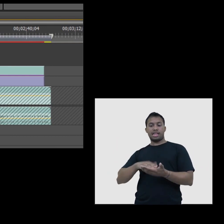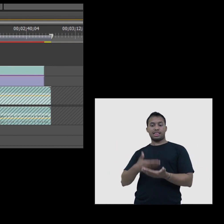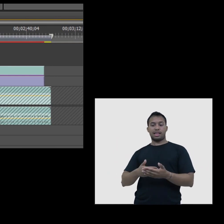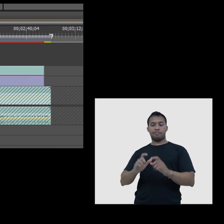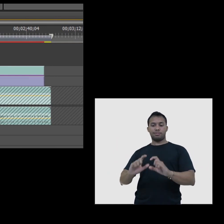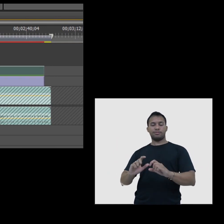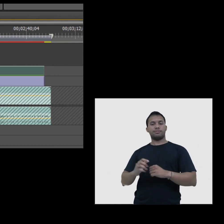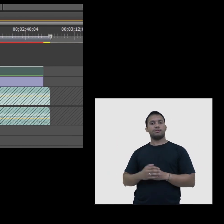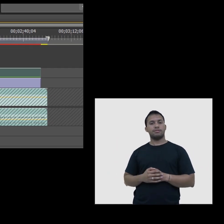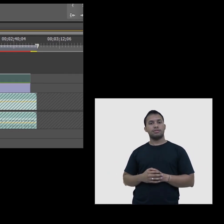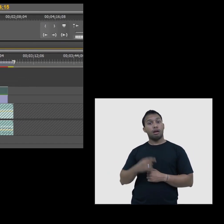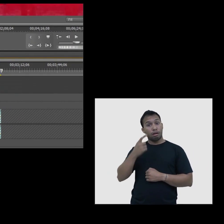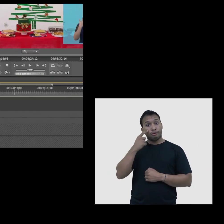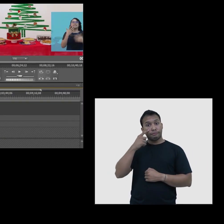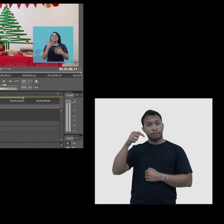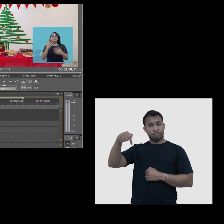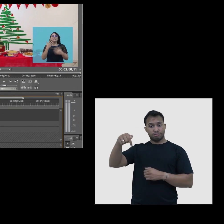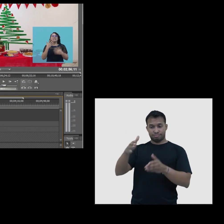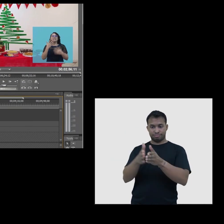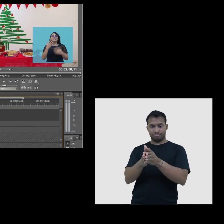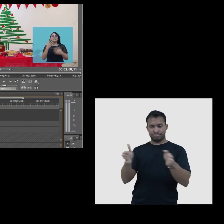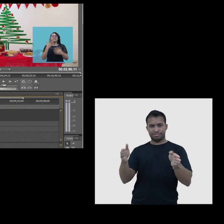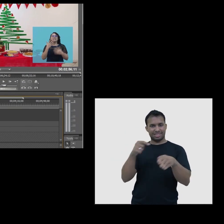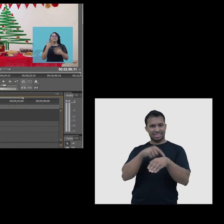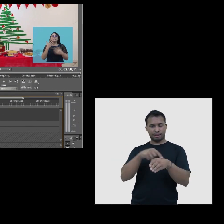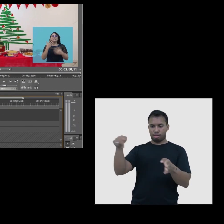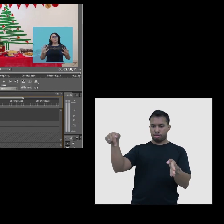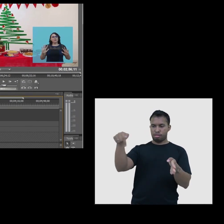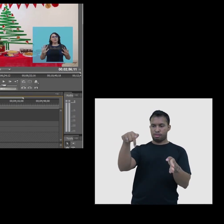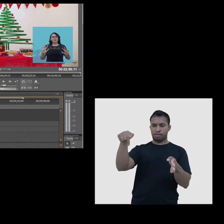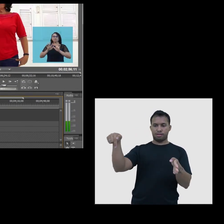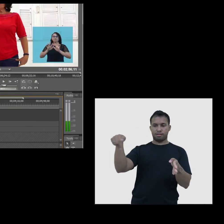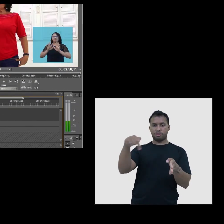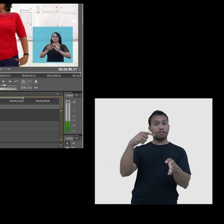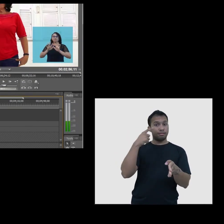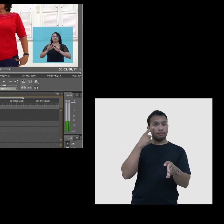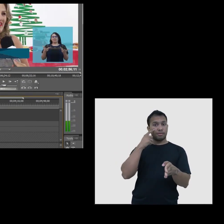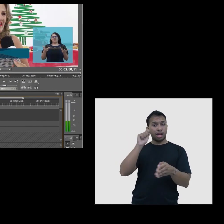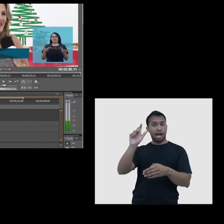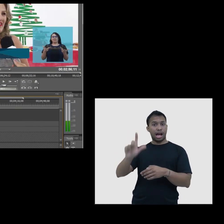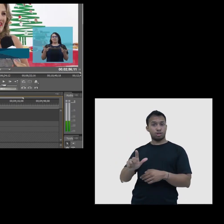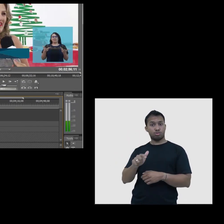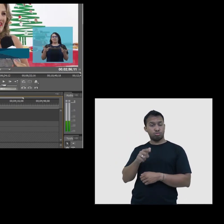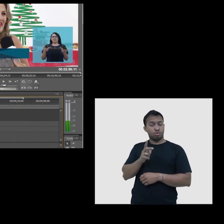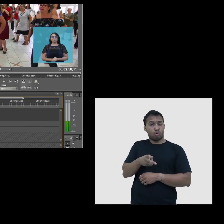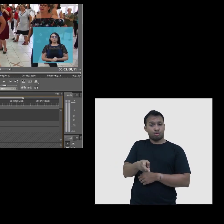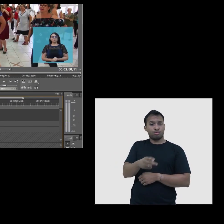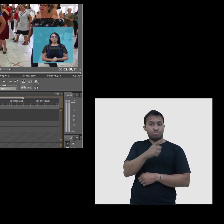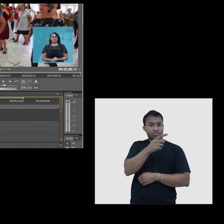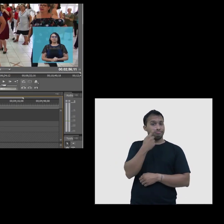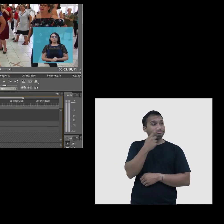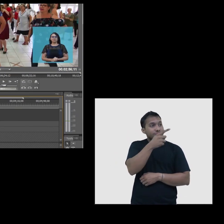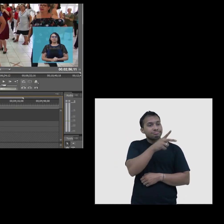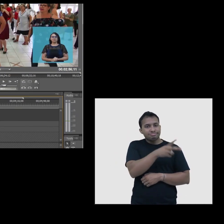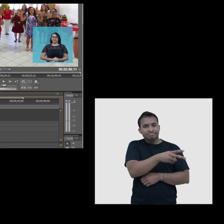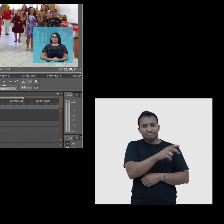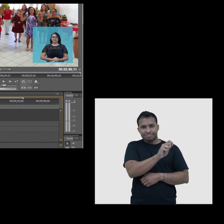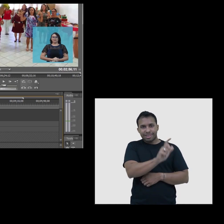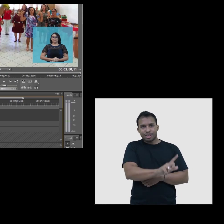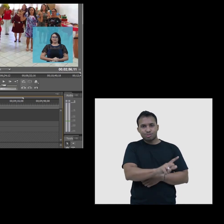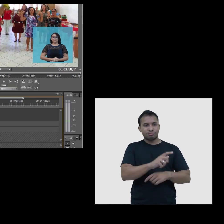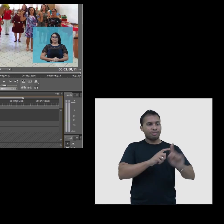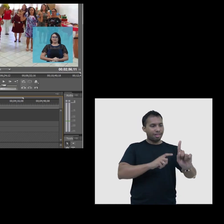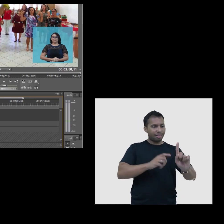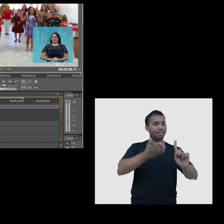intérprete aparece. Eu vou arrastar aqui a agulha. Onde tiver o intérprete, a camada de fundo dele, que a gente acabou de criar azul,